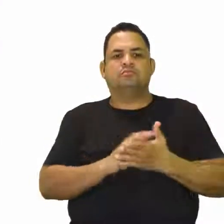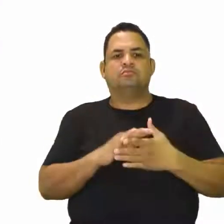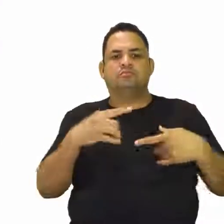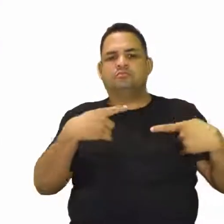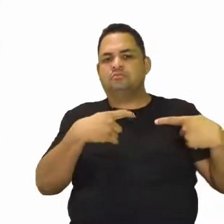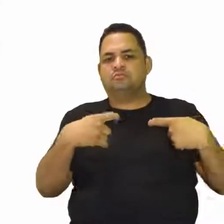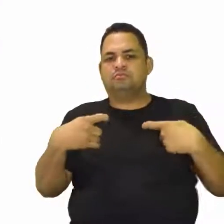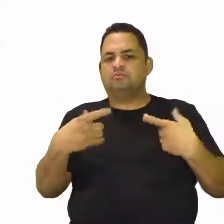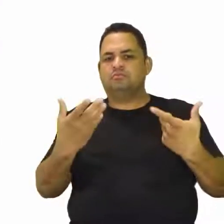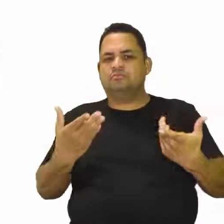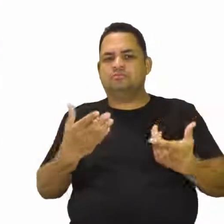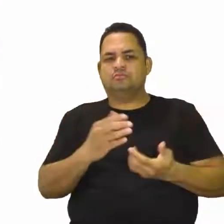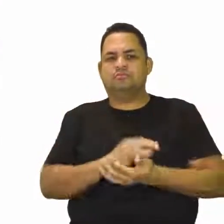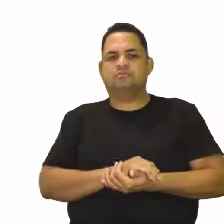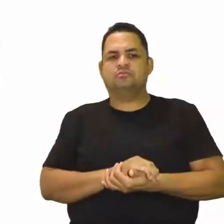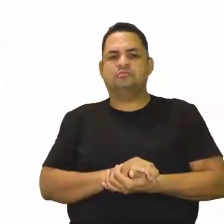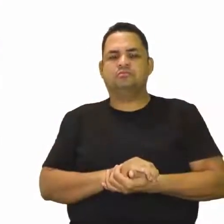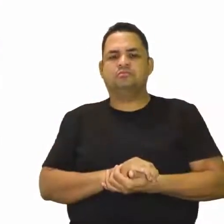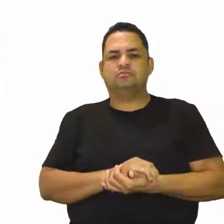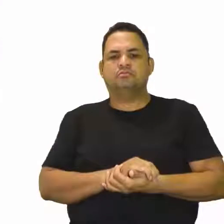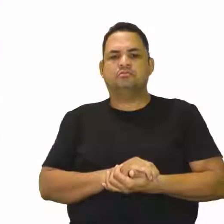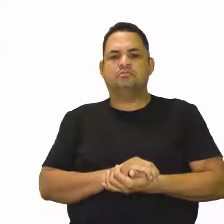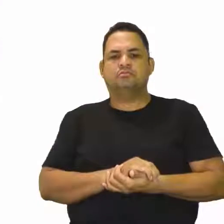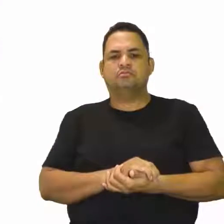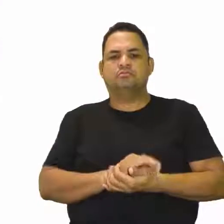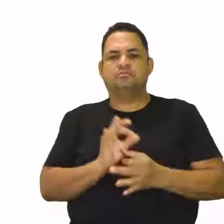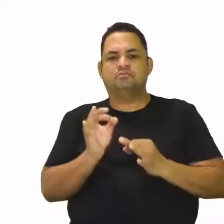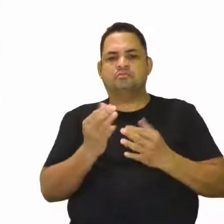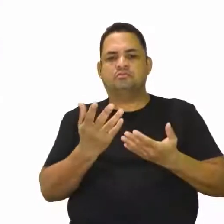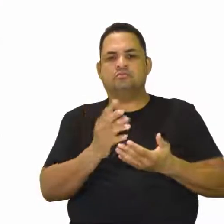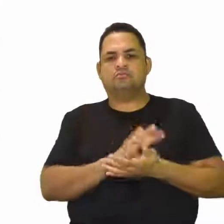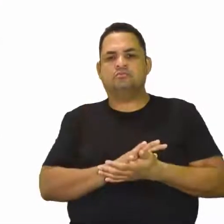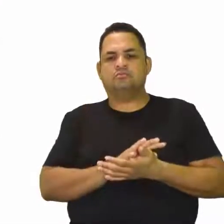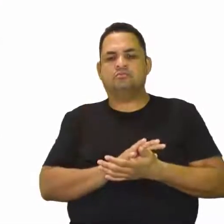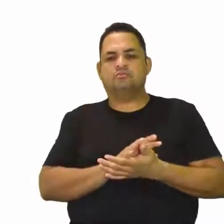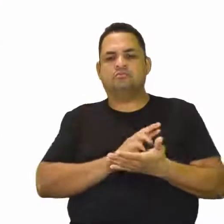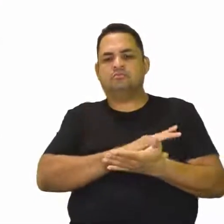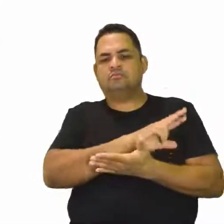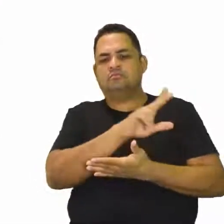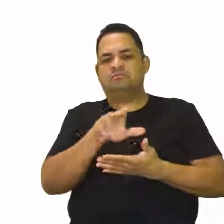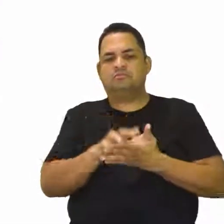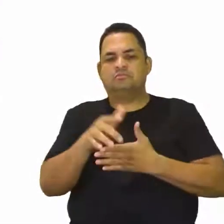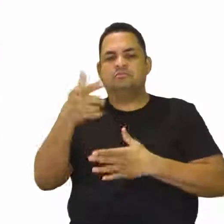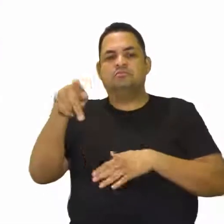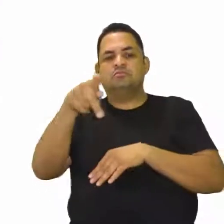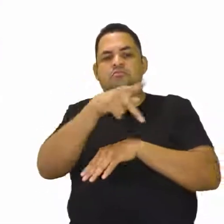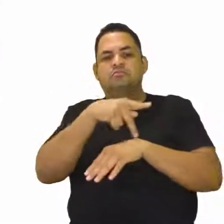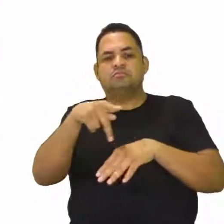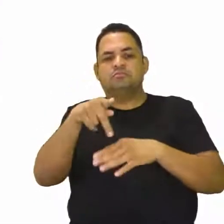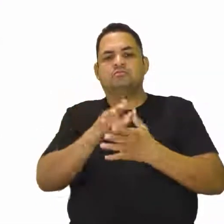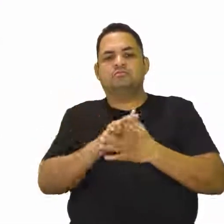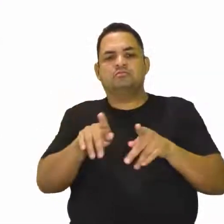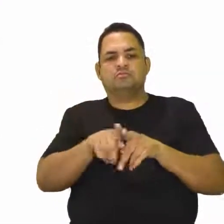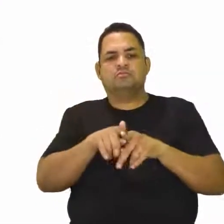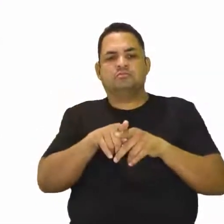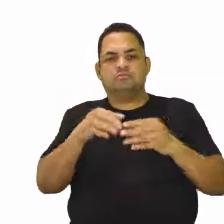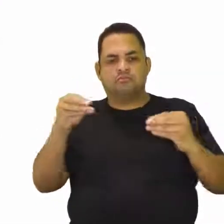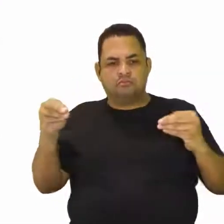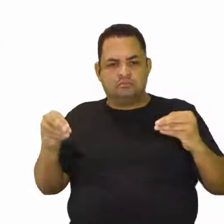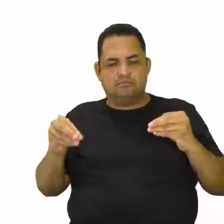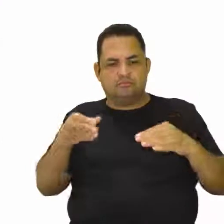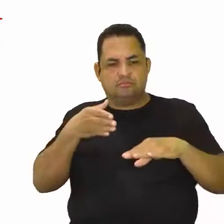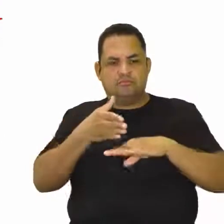pela mundialização do conflito. Ou seja, vários outros países acabaram também aderindo a esse